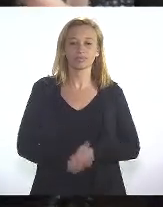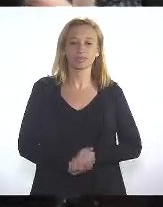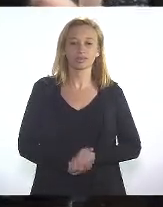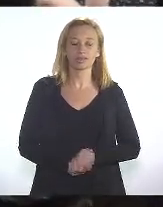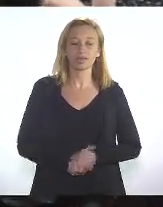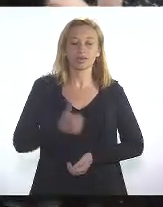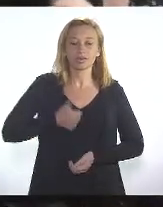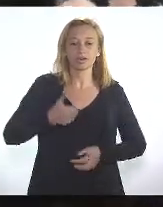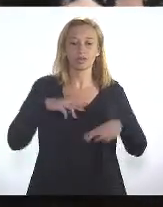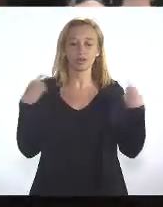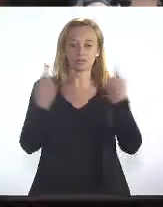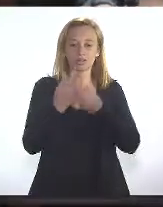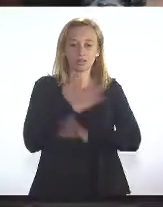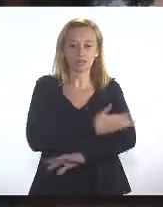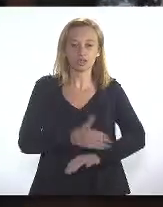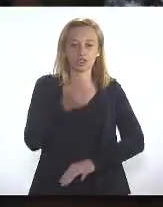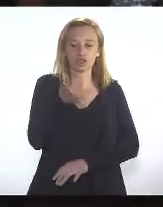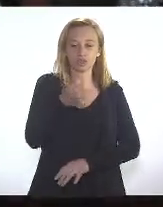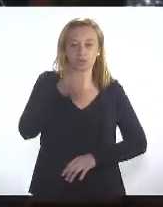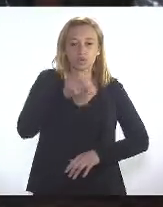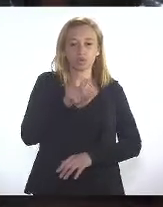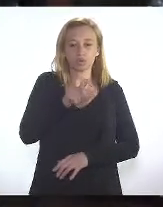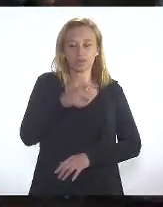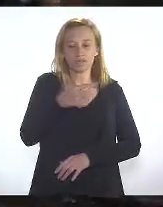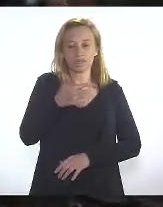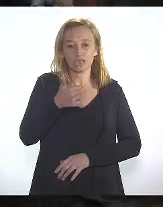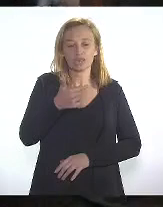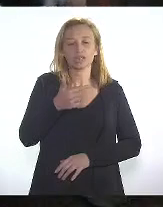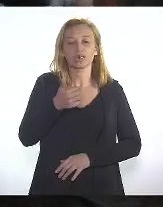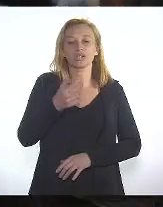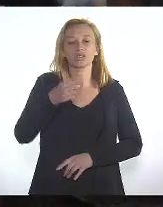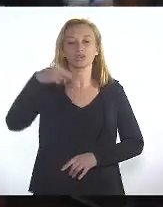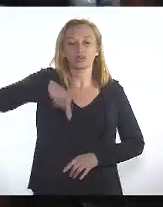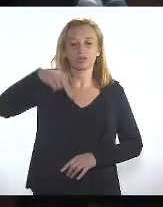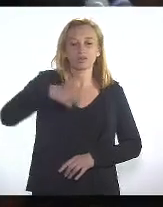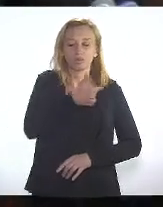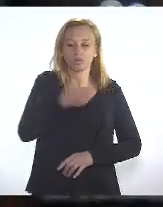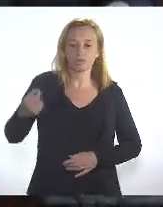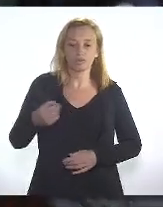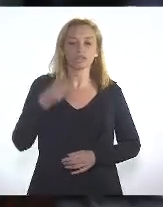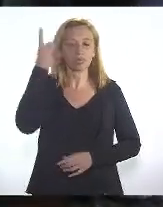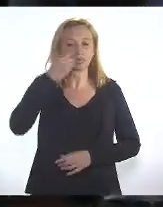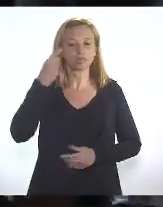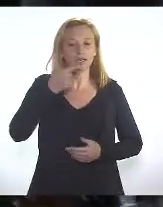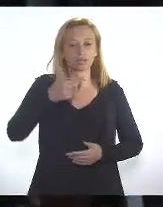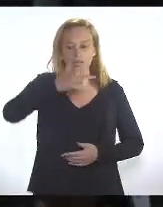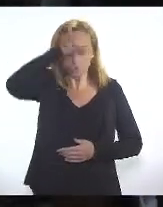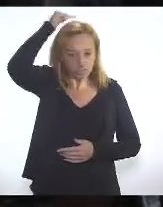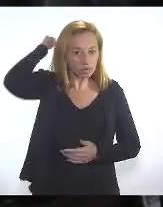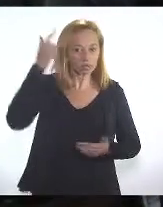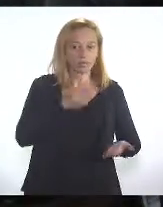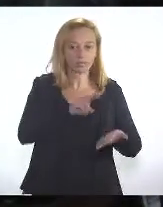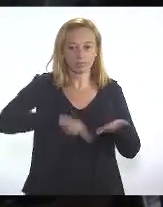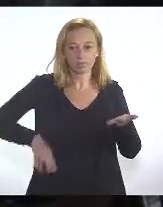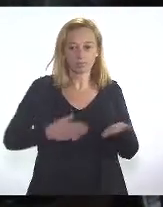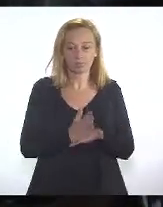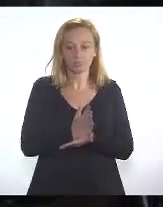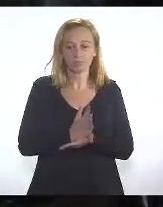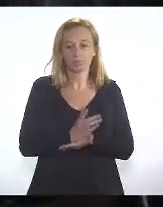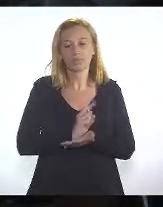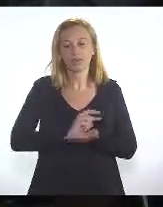a primeira sessão extraordinária do dia 12 de novembro de 2020. A presidência convida o deputado Luiz Paulo para fazer a leitura da ata da sessão